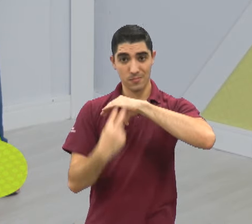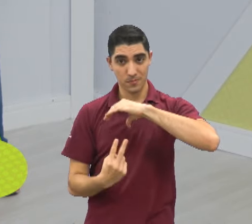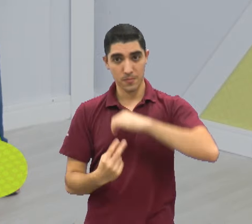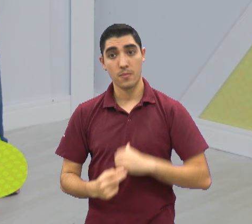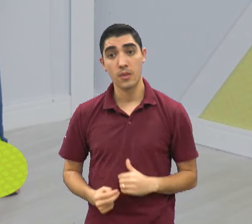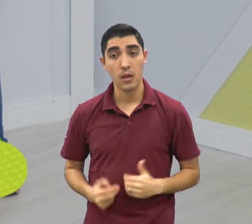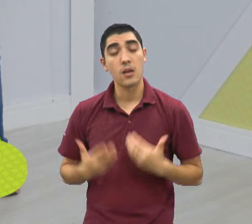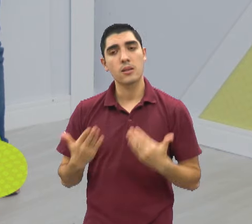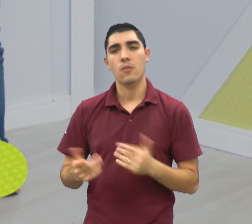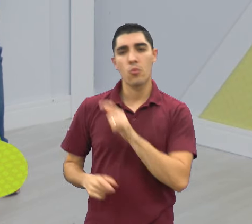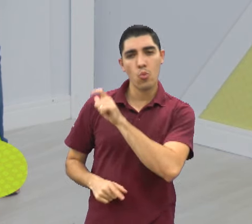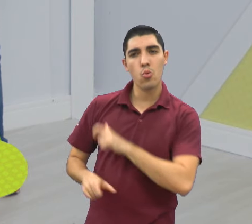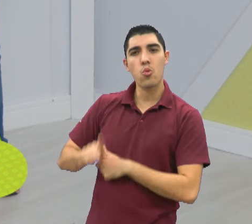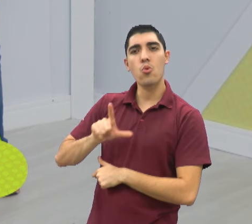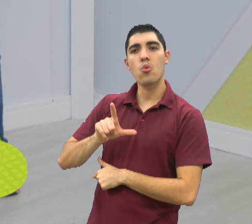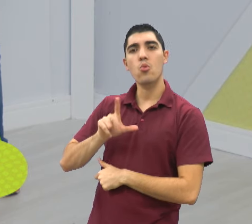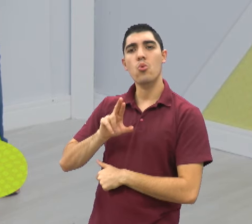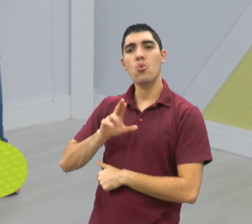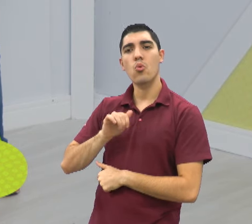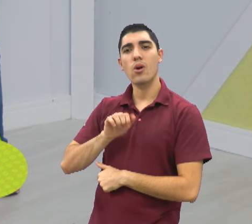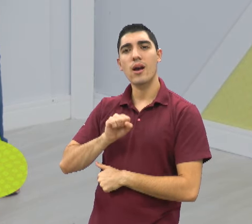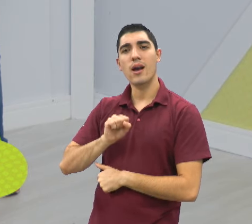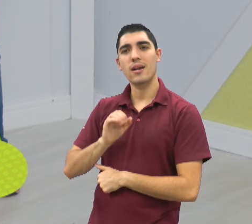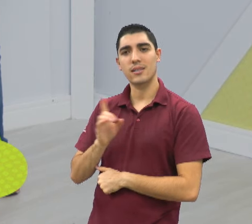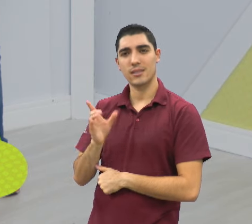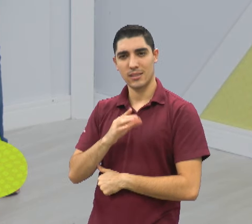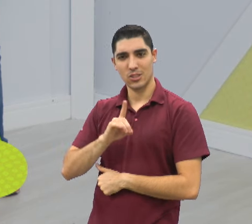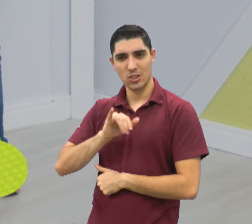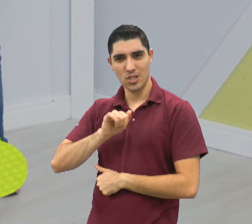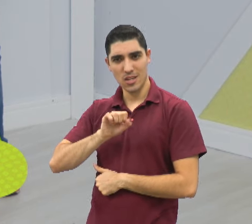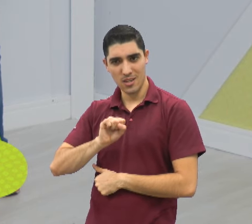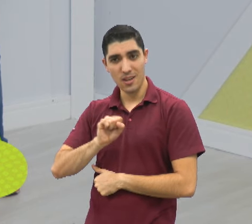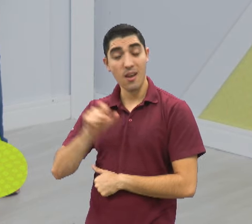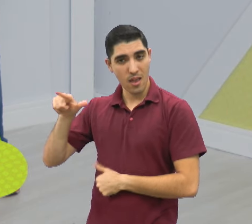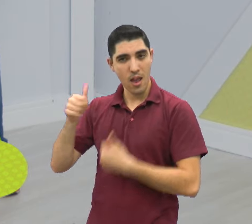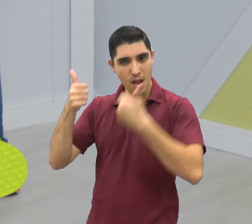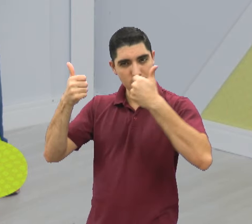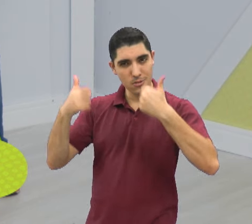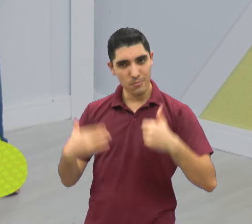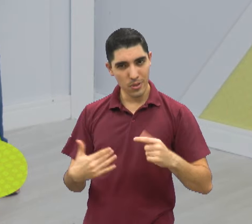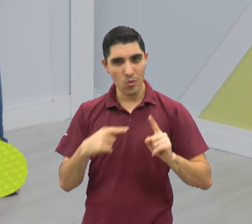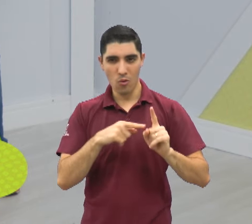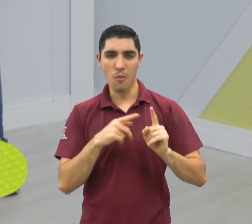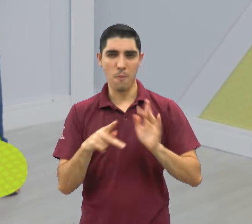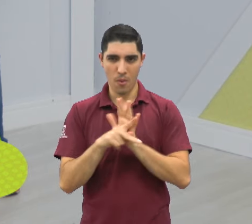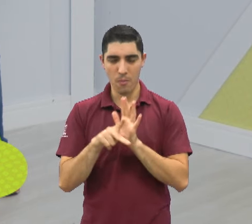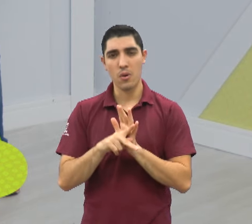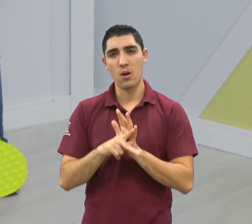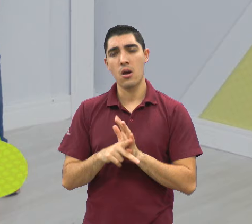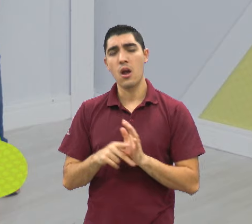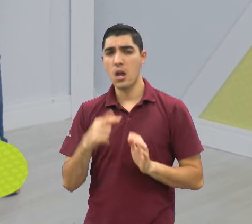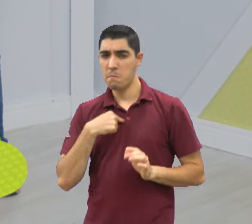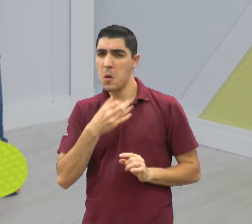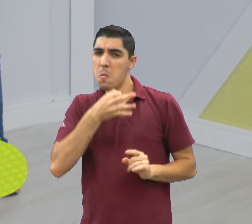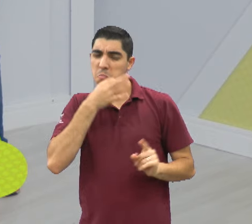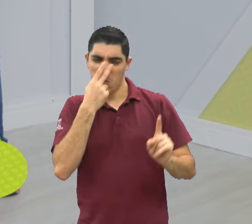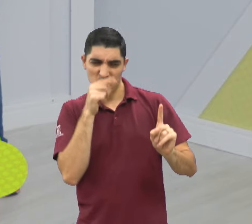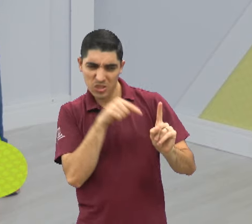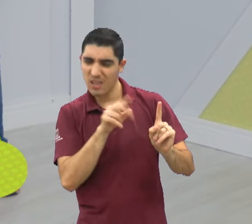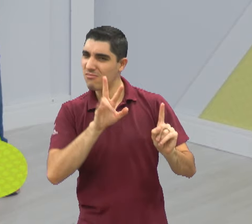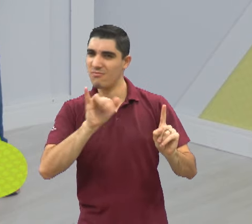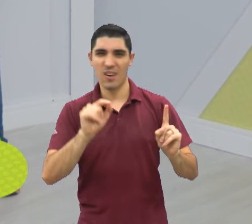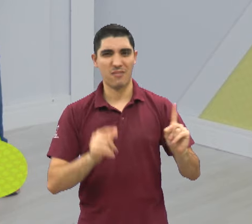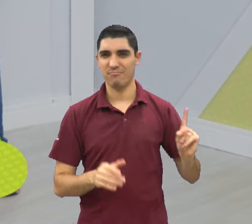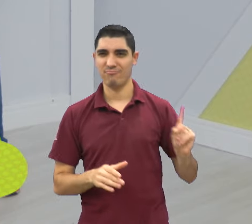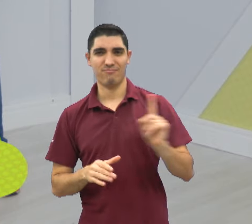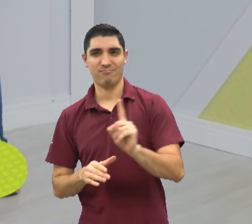jogador que apareceu ali na matéria do Paulo, né, falando direto da Arena Farmaconde, eu acredito que ele não joga. É muito natural que